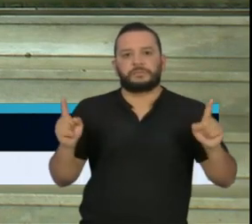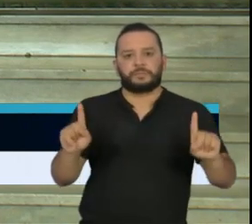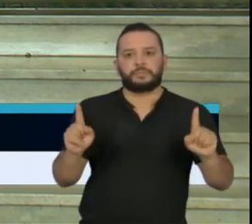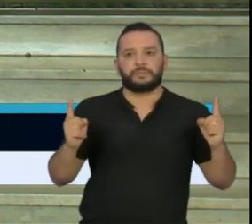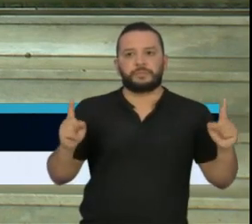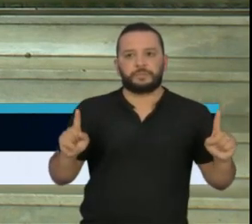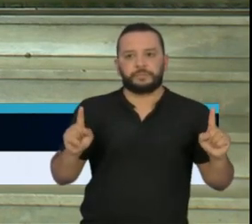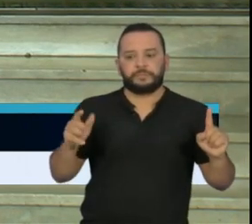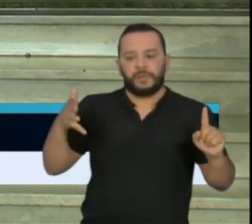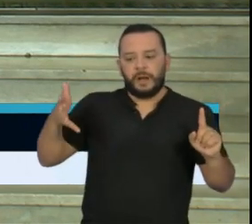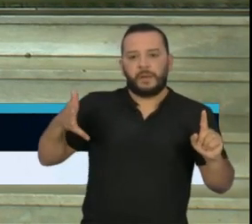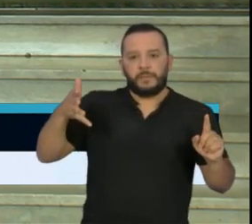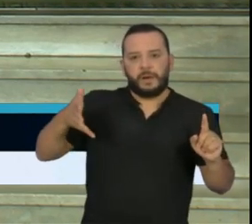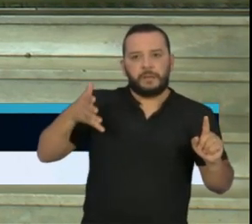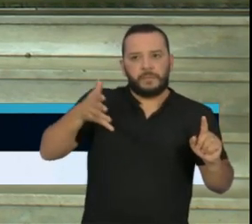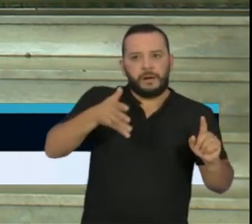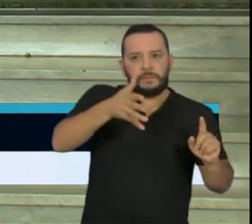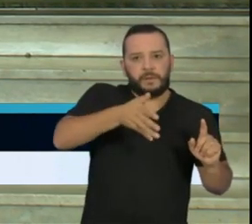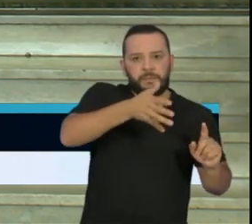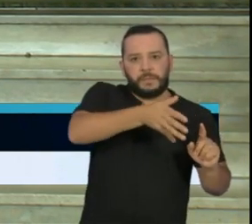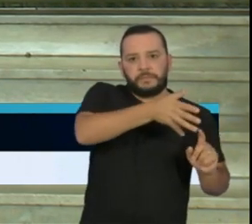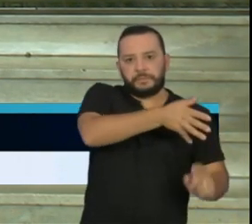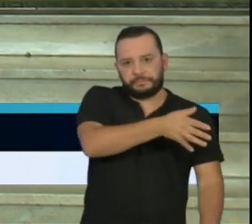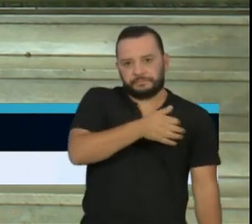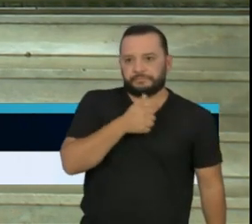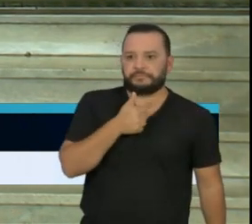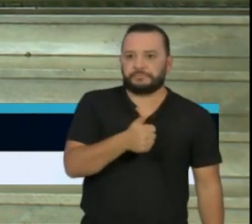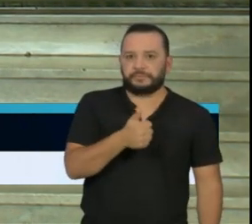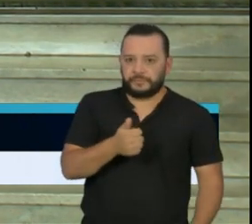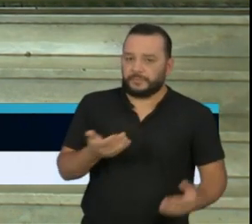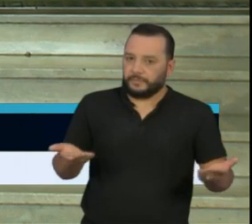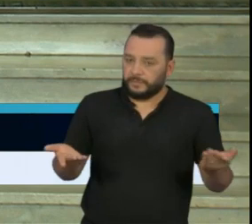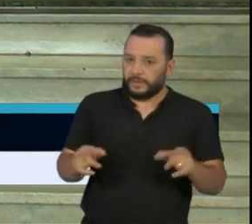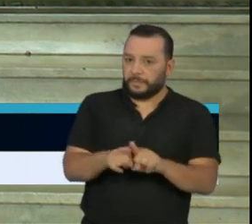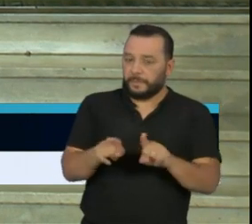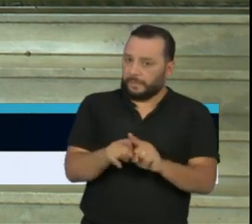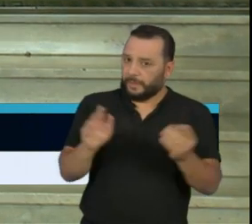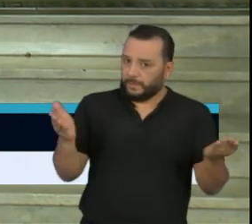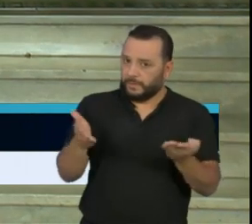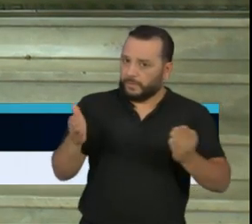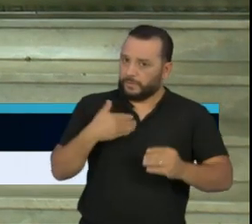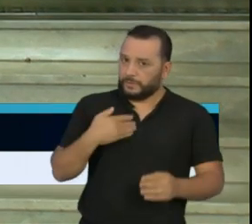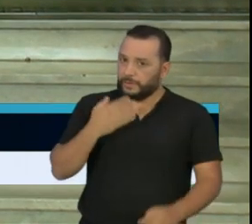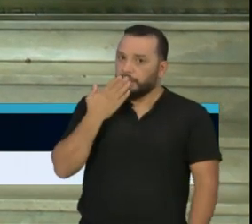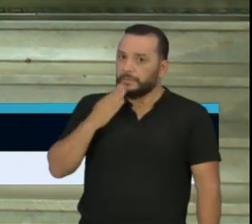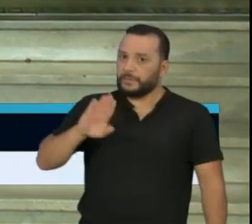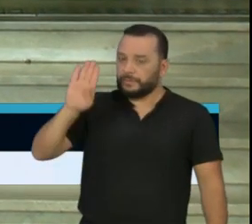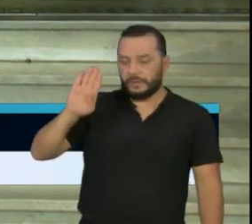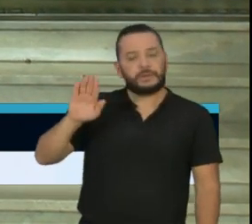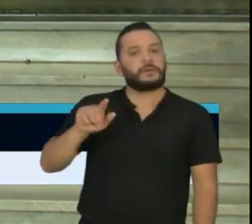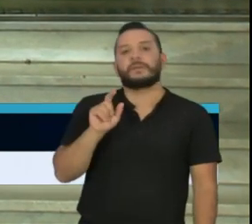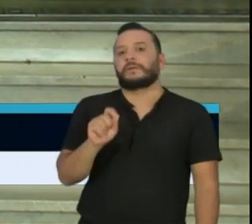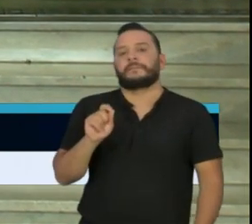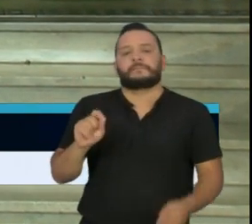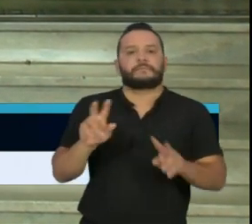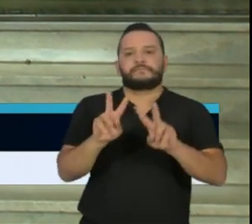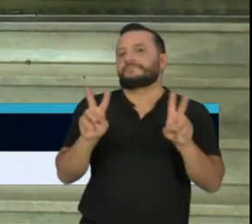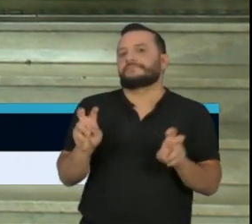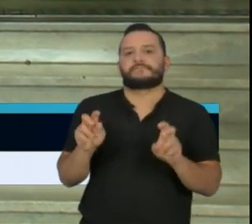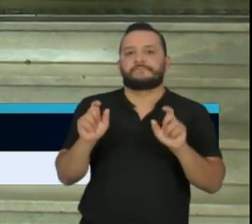seus pronunciamentos. No dia de hoje, nós tínhamos prometido e vamos cumprir, o tema